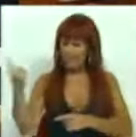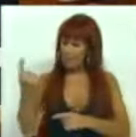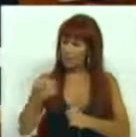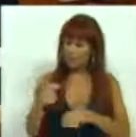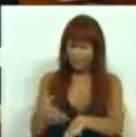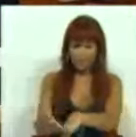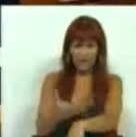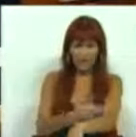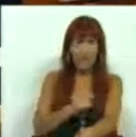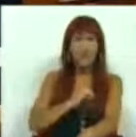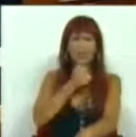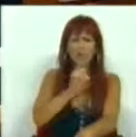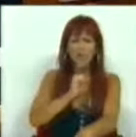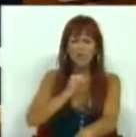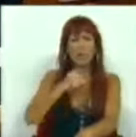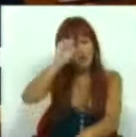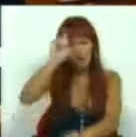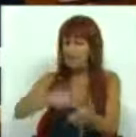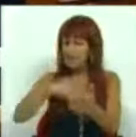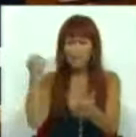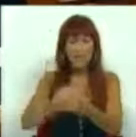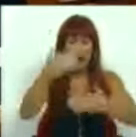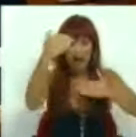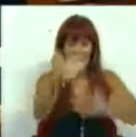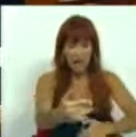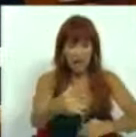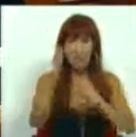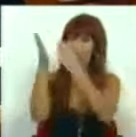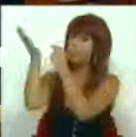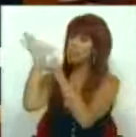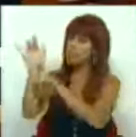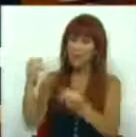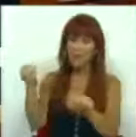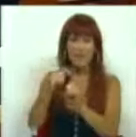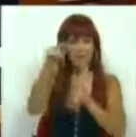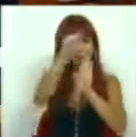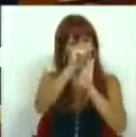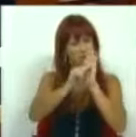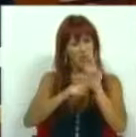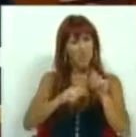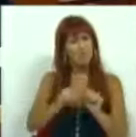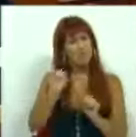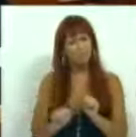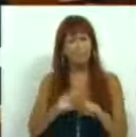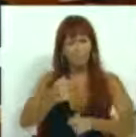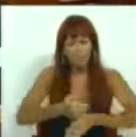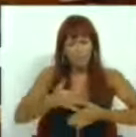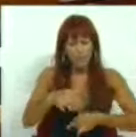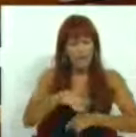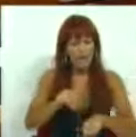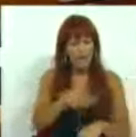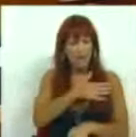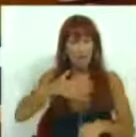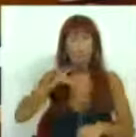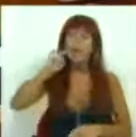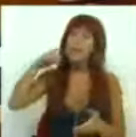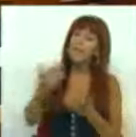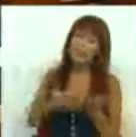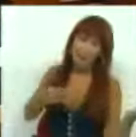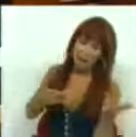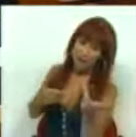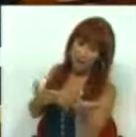diretivas antecipadas de vontade respeitem sempre os limites e padrões da ação ética e deontológica dos profissionais de saúde,